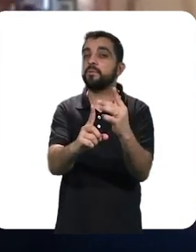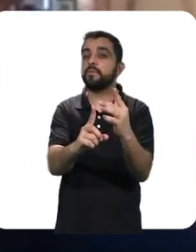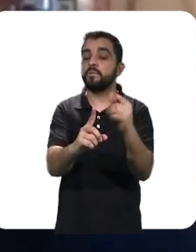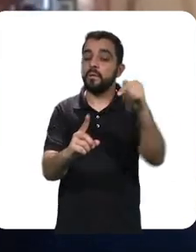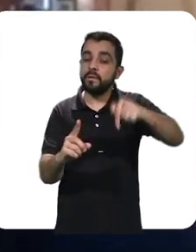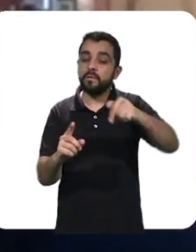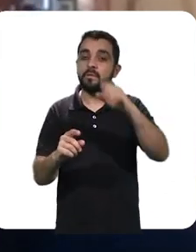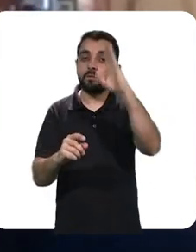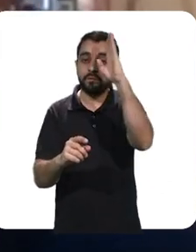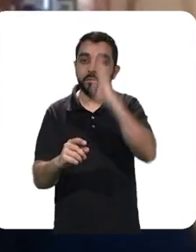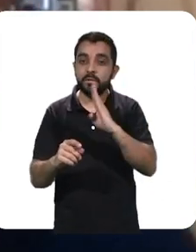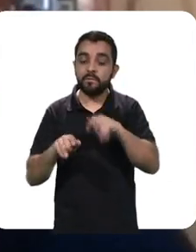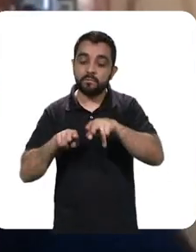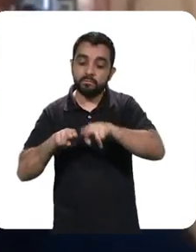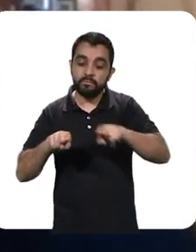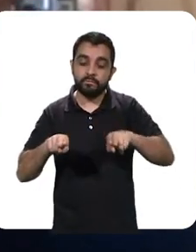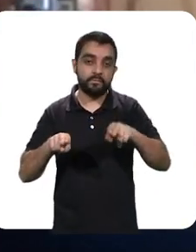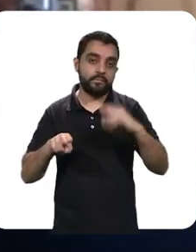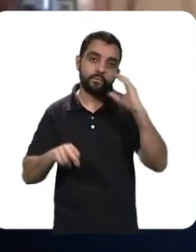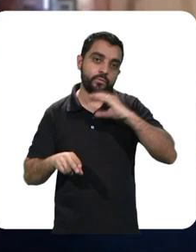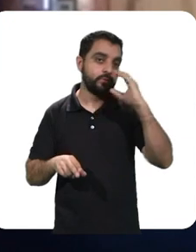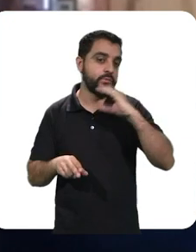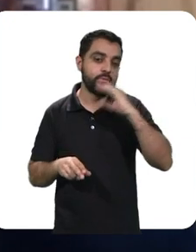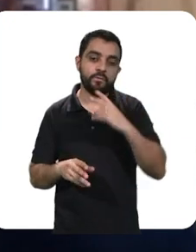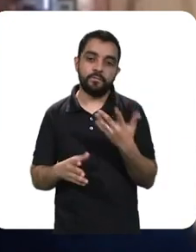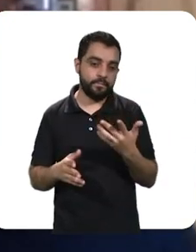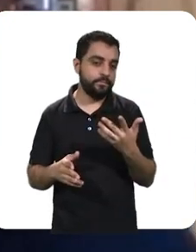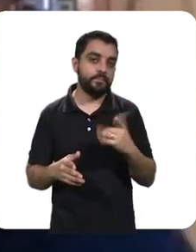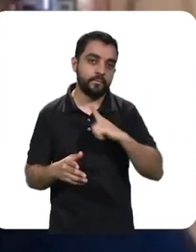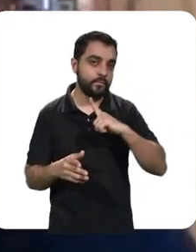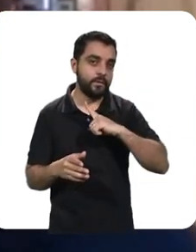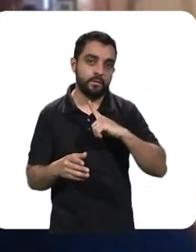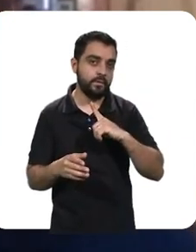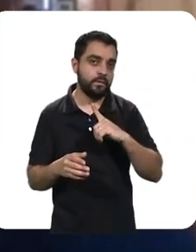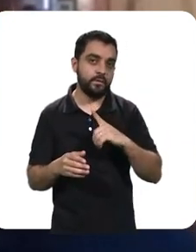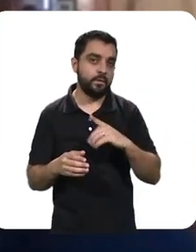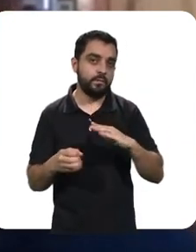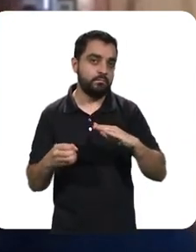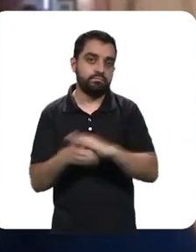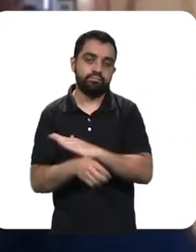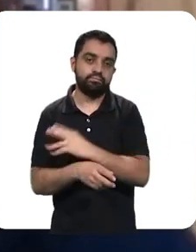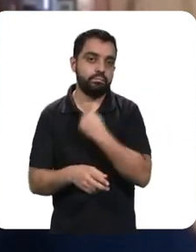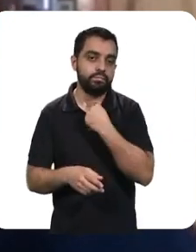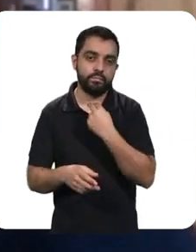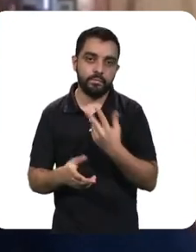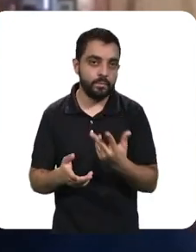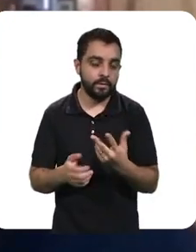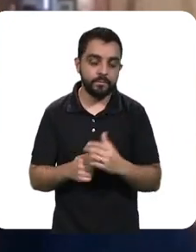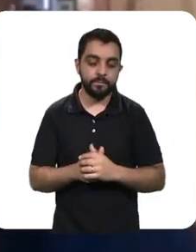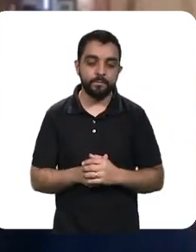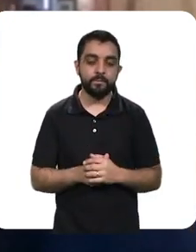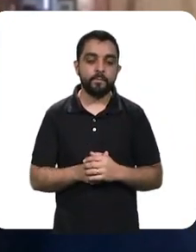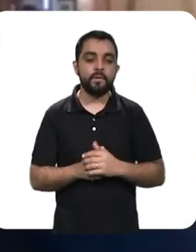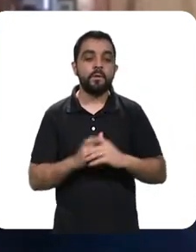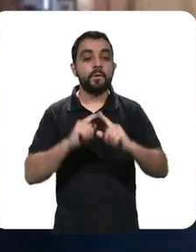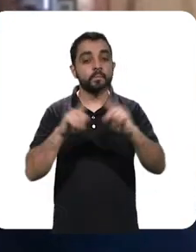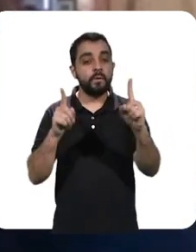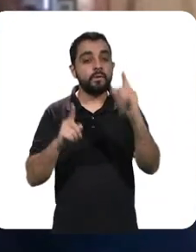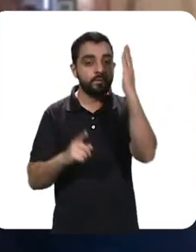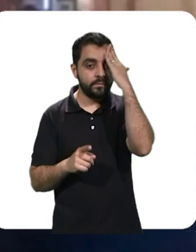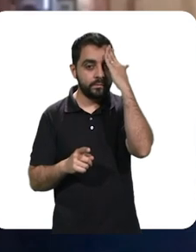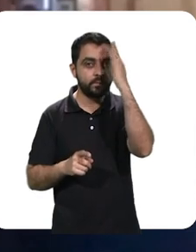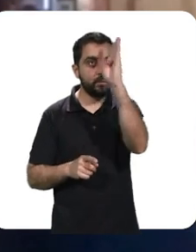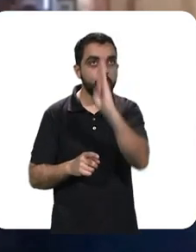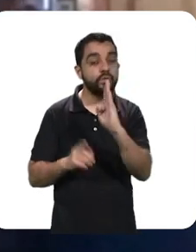leitos para a Covid é iminente, né? E cada vez maior o número de leitos serão necessários, mas a gente tem uma boa parte